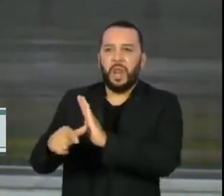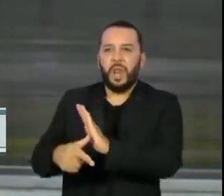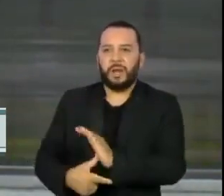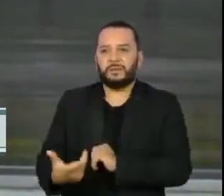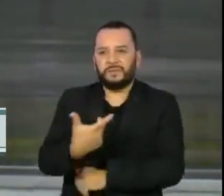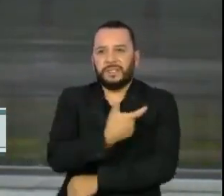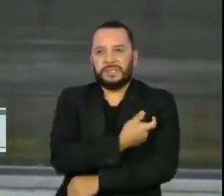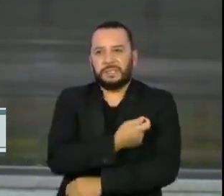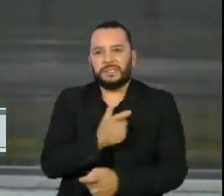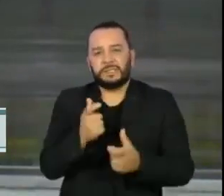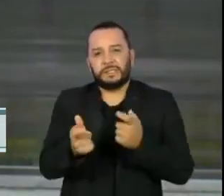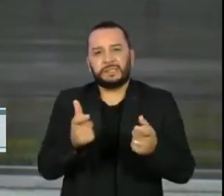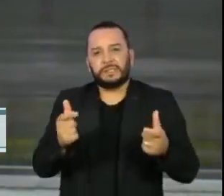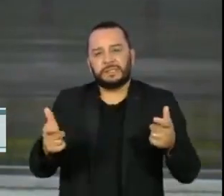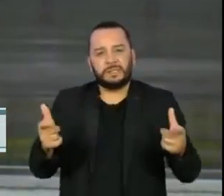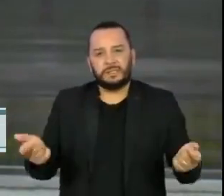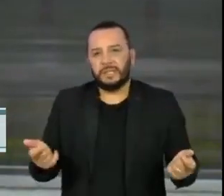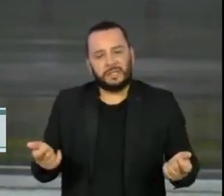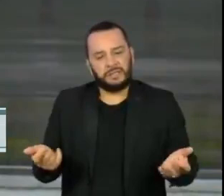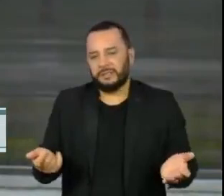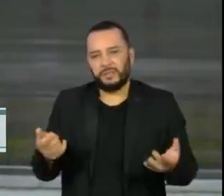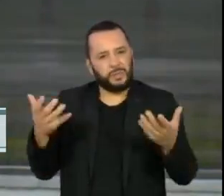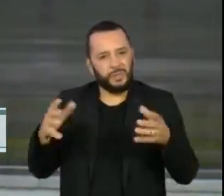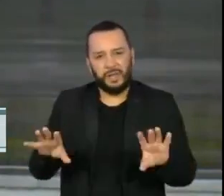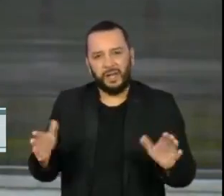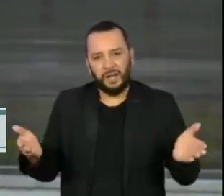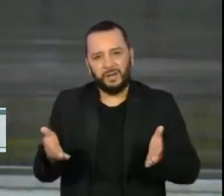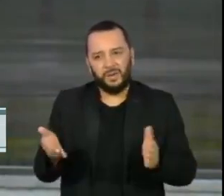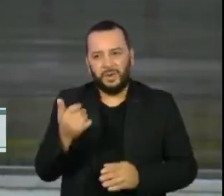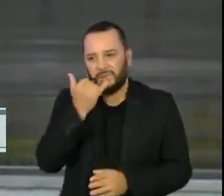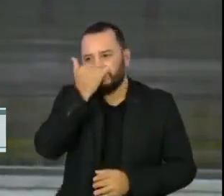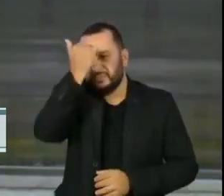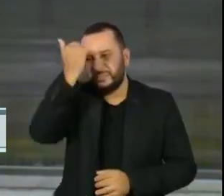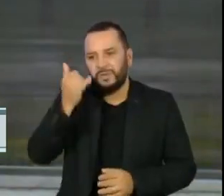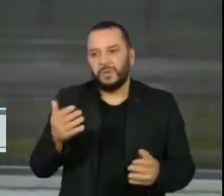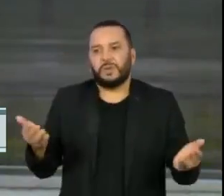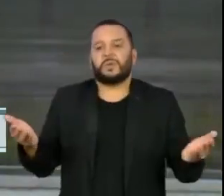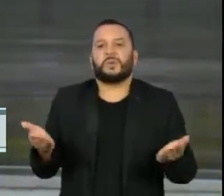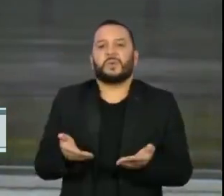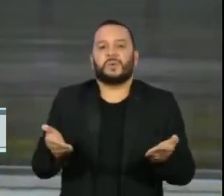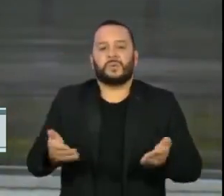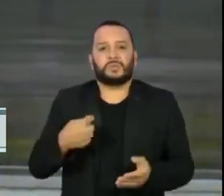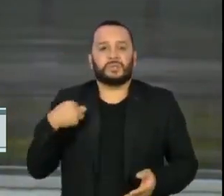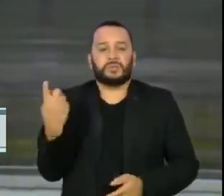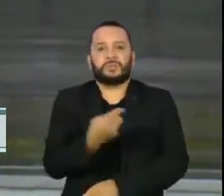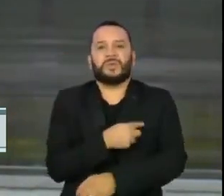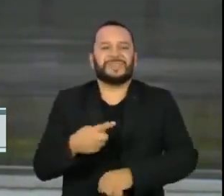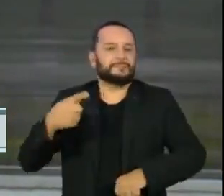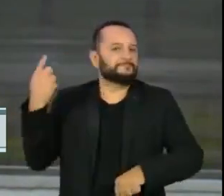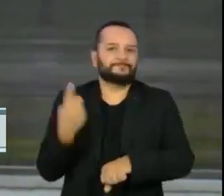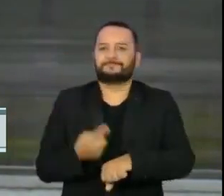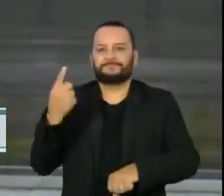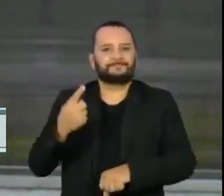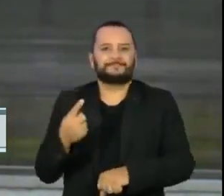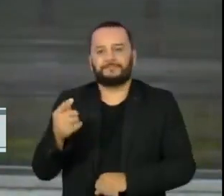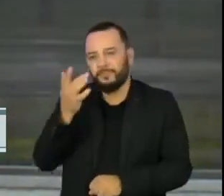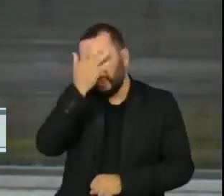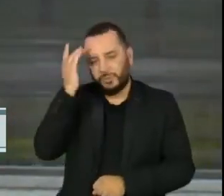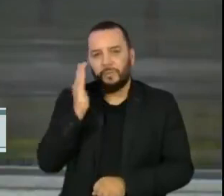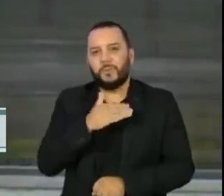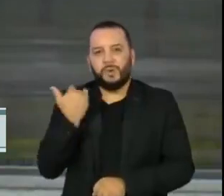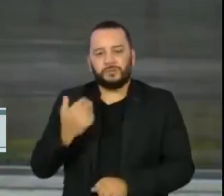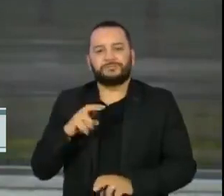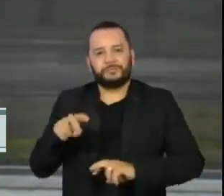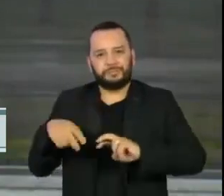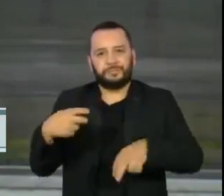Butantan e com outras vacinas também. Mas hoje estamos chorando recordes sucessivos de brasileiros